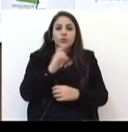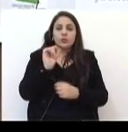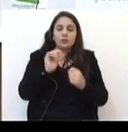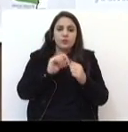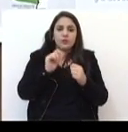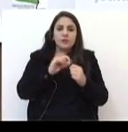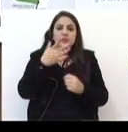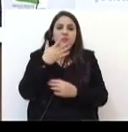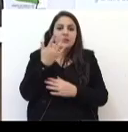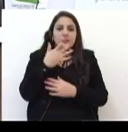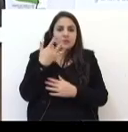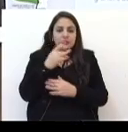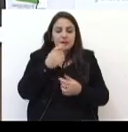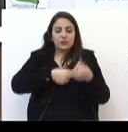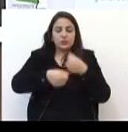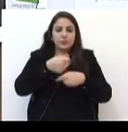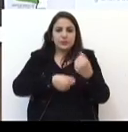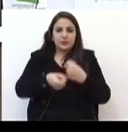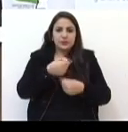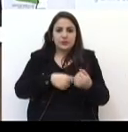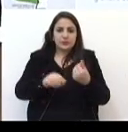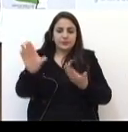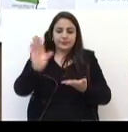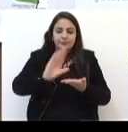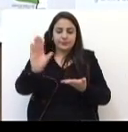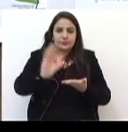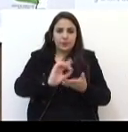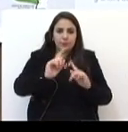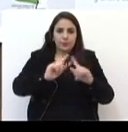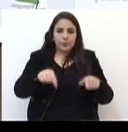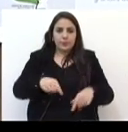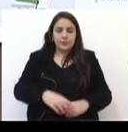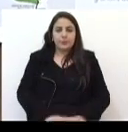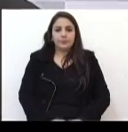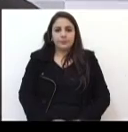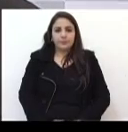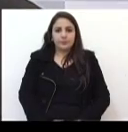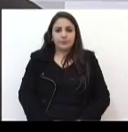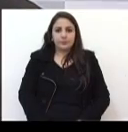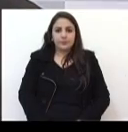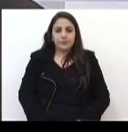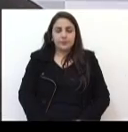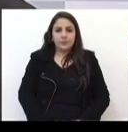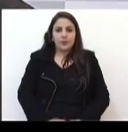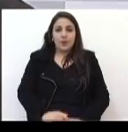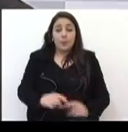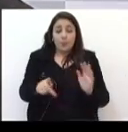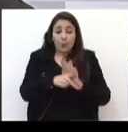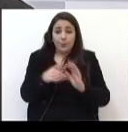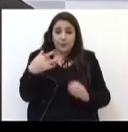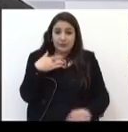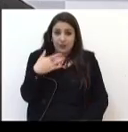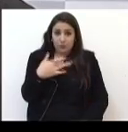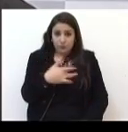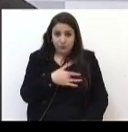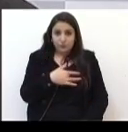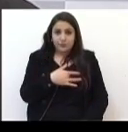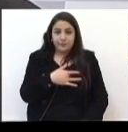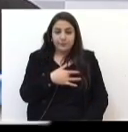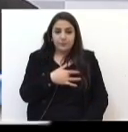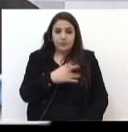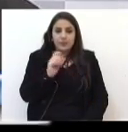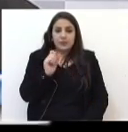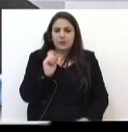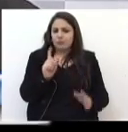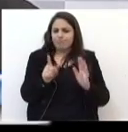que facilitaria a administração de recursos públicos. O recurso da saúde, e